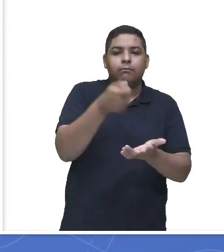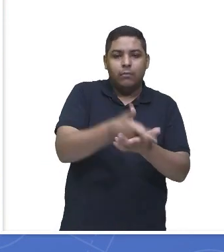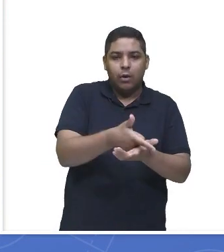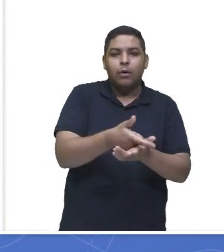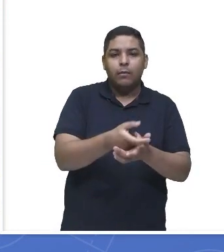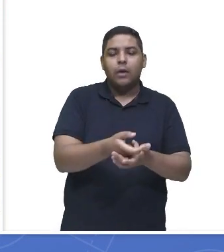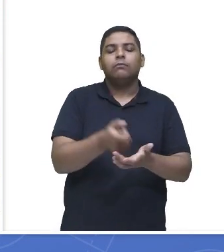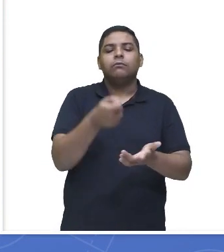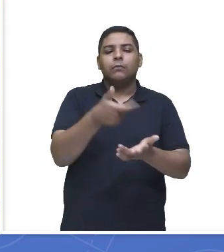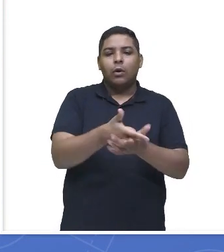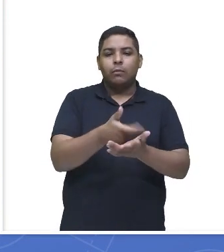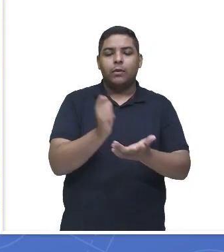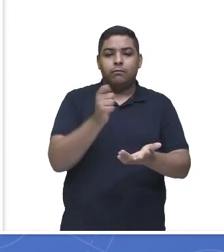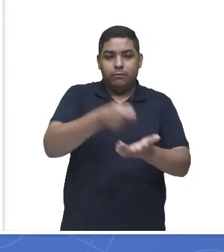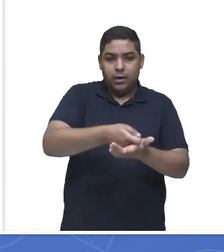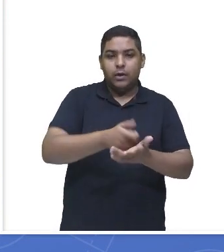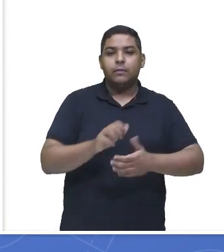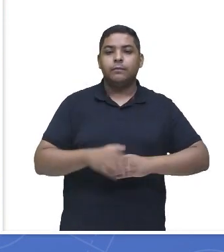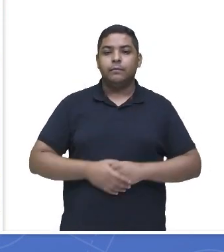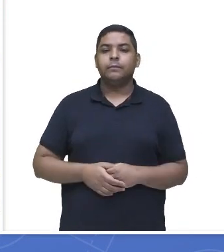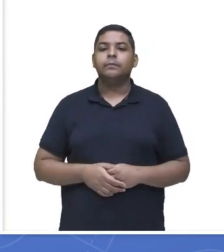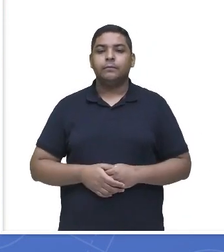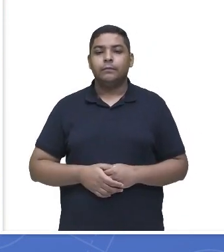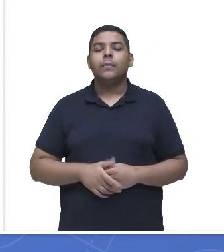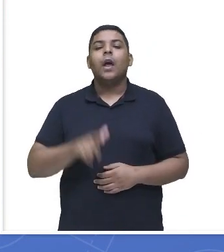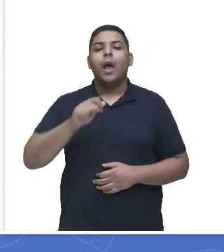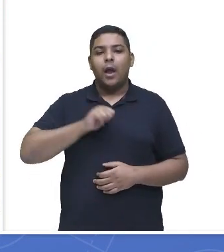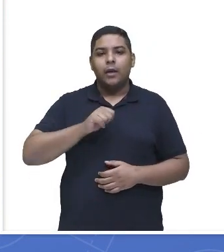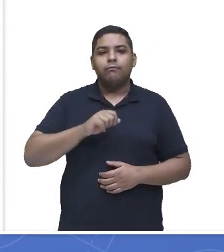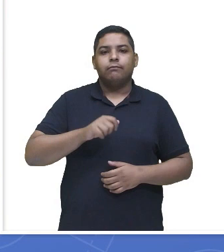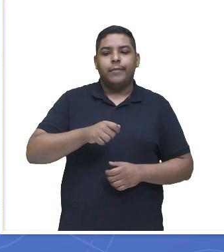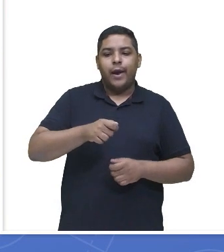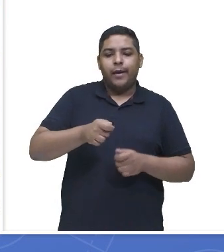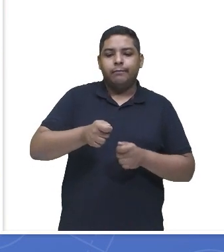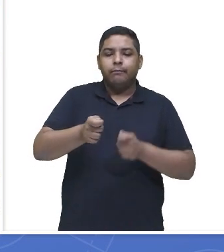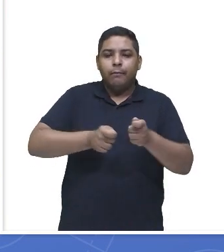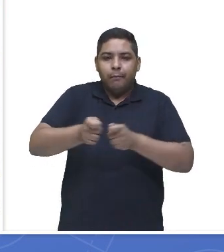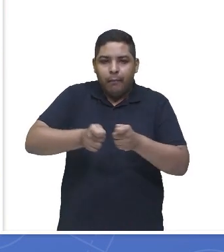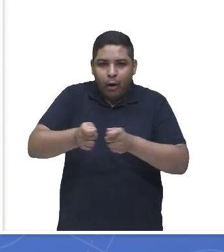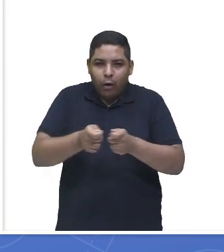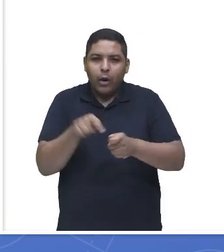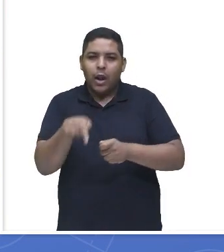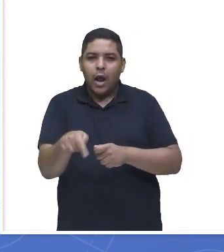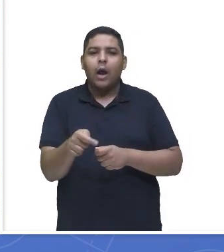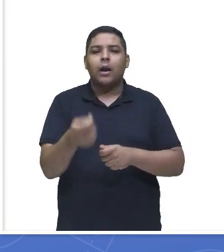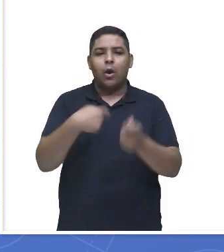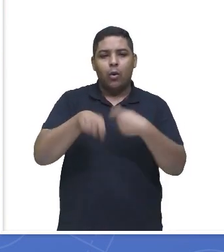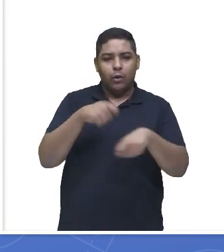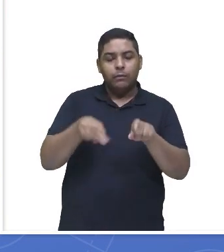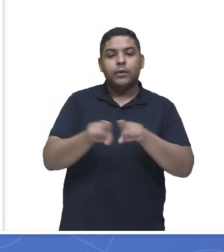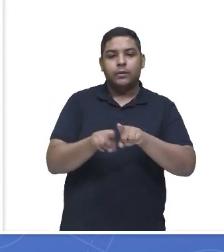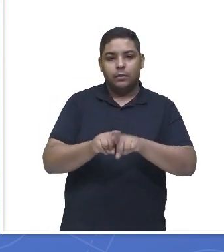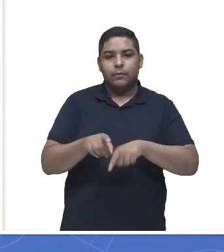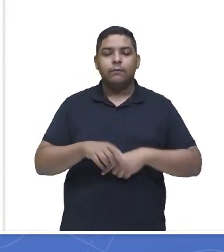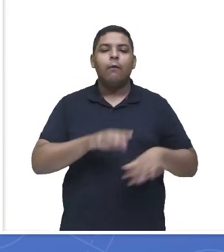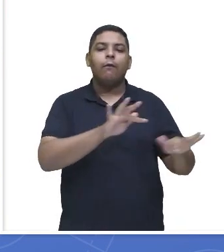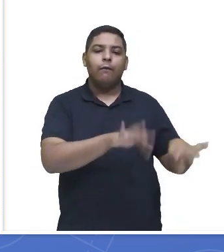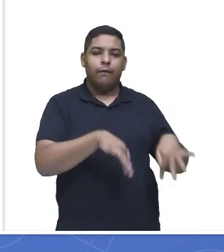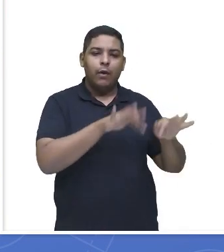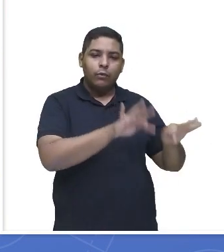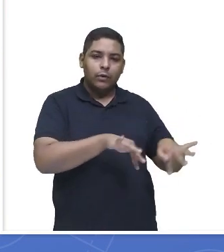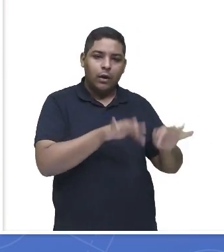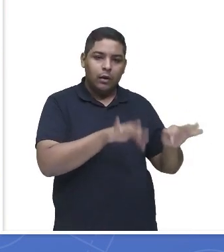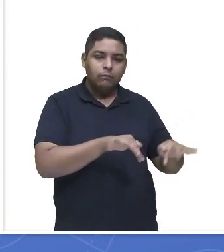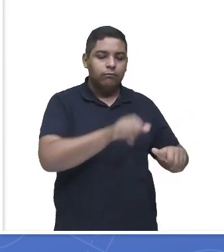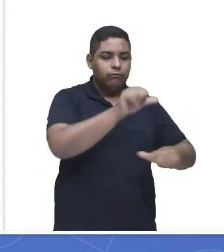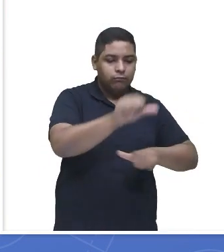economia feudal. Olha só, mexeu na economia também, aquele estágio de transição do modo de produção feudal, passa agora